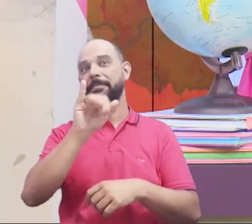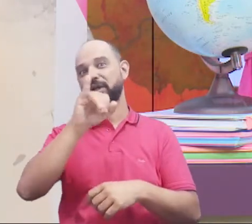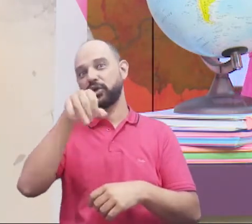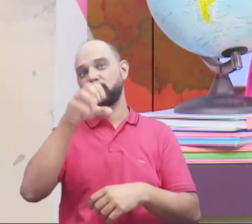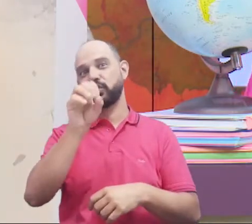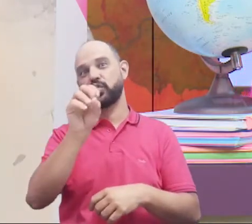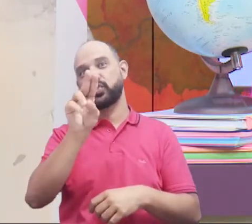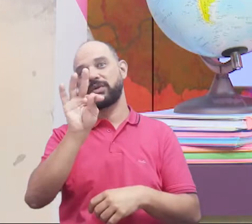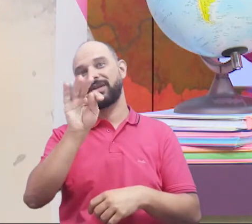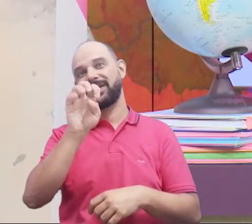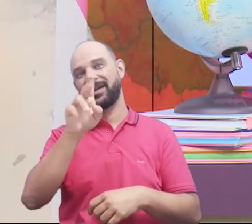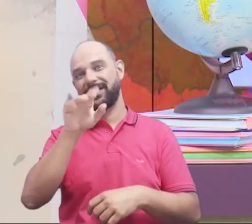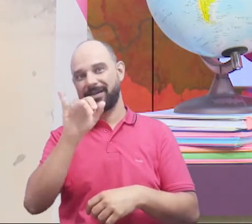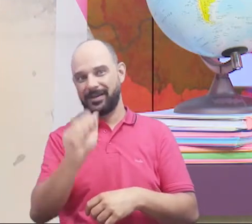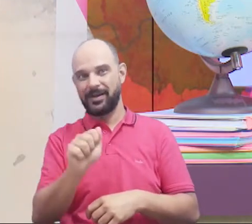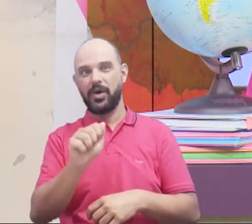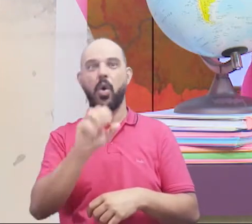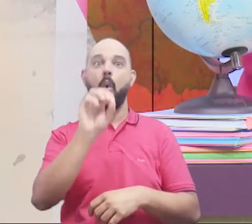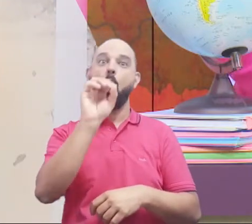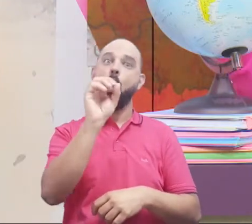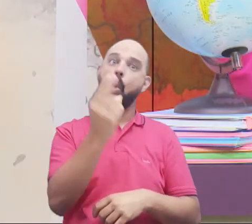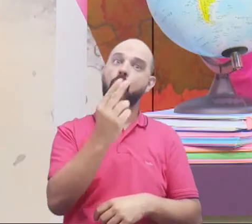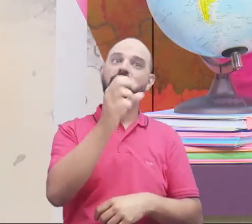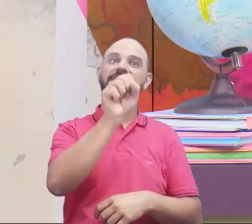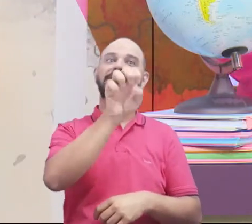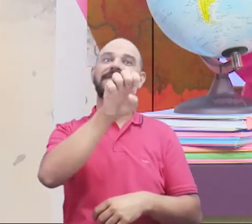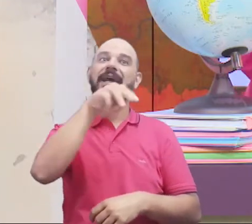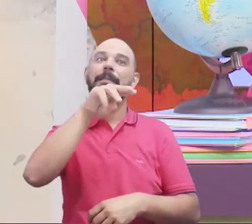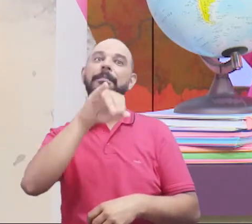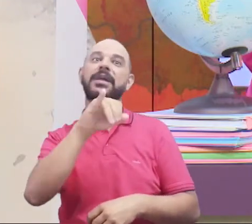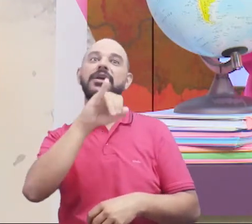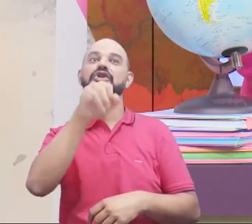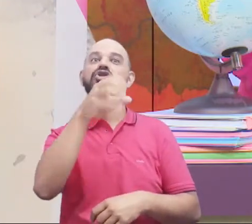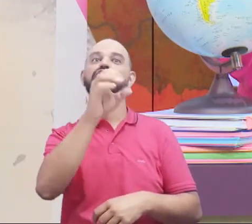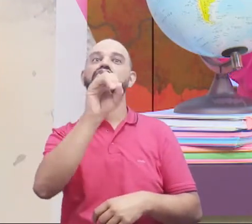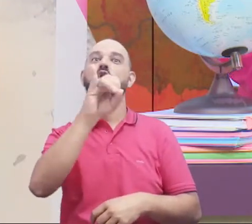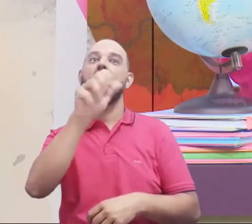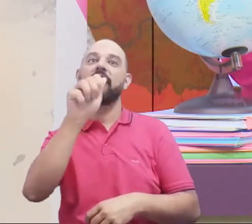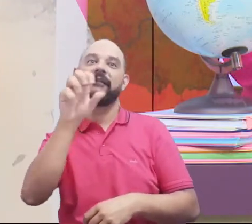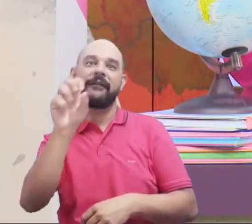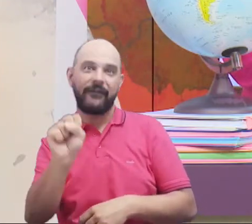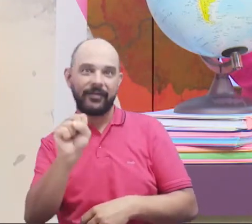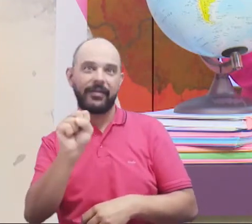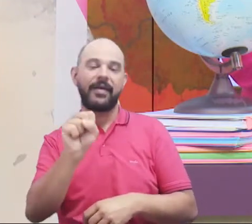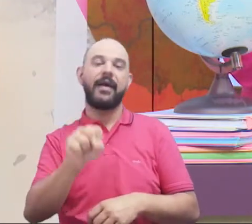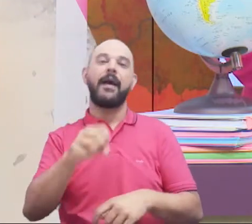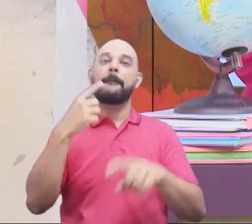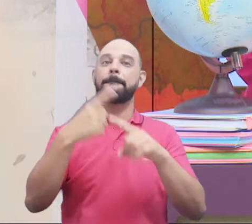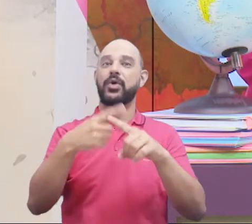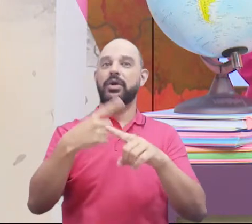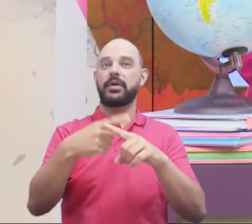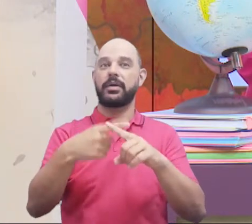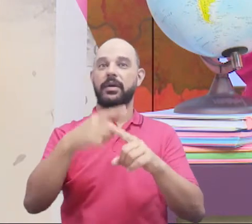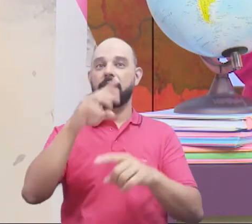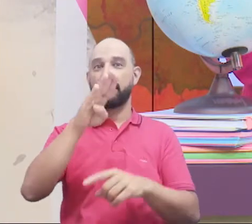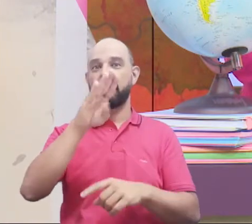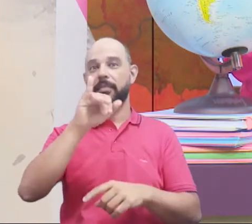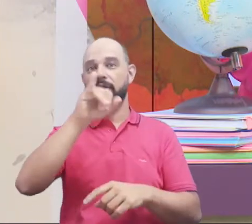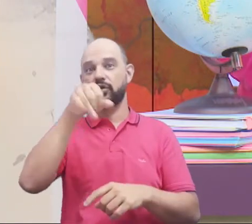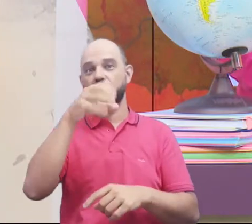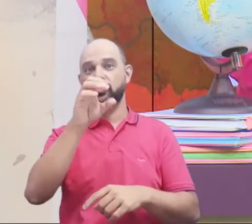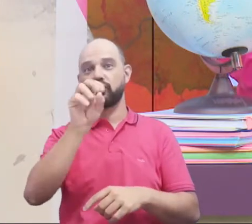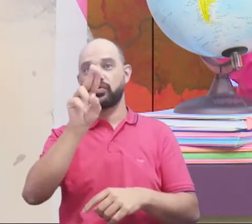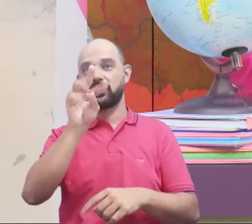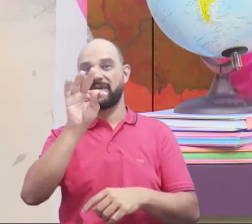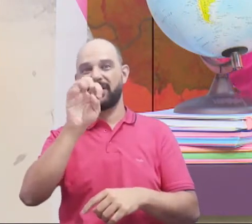bijuterias ou semijoias. É preciso também destacar que, por não serem folheadas, as bijuterias sofrem